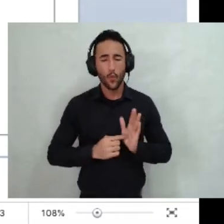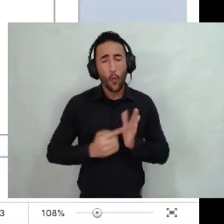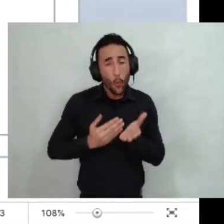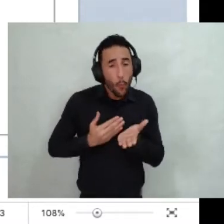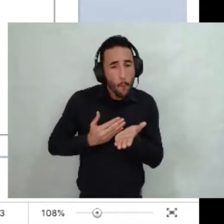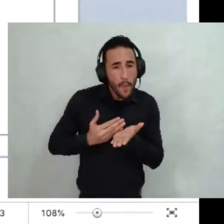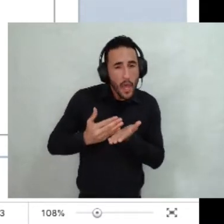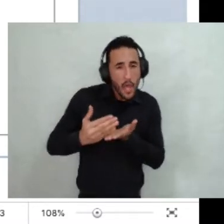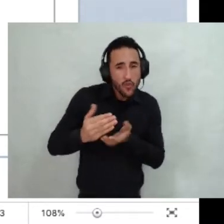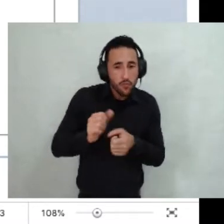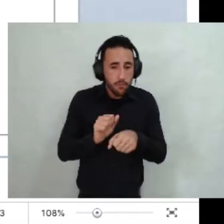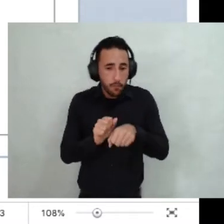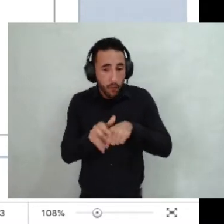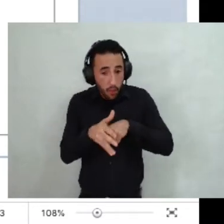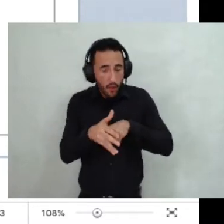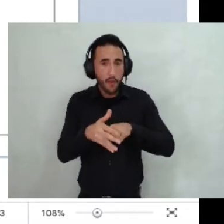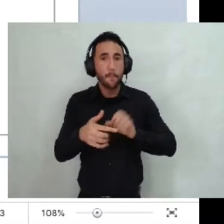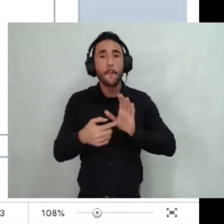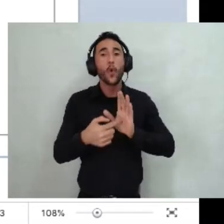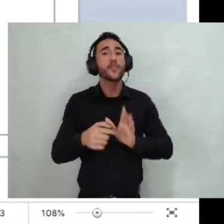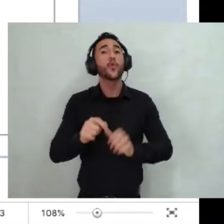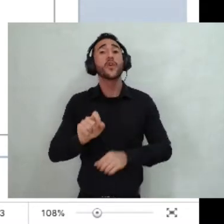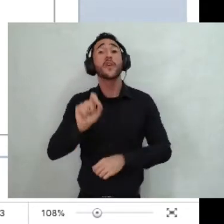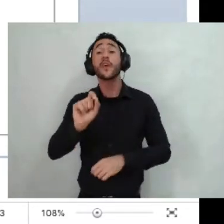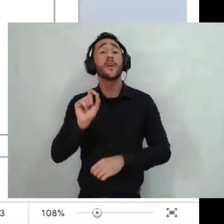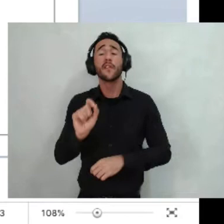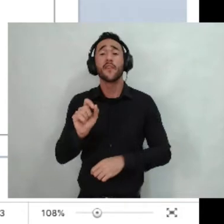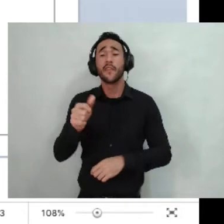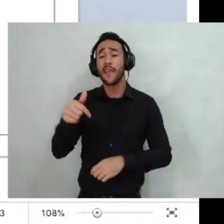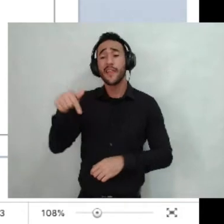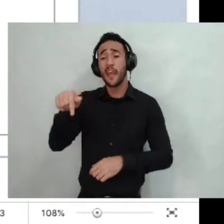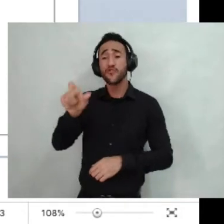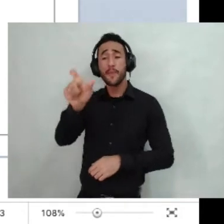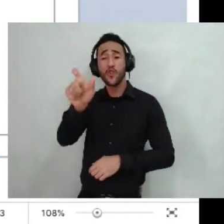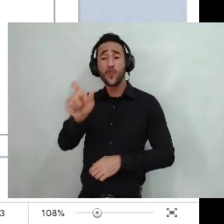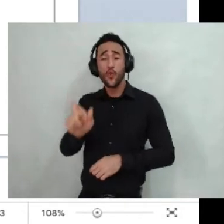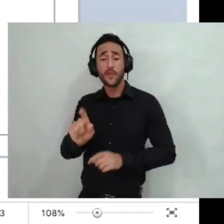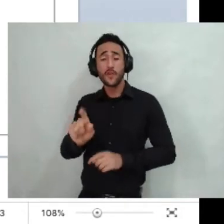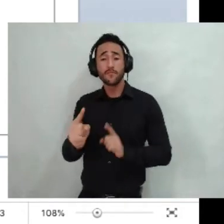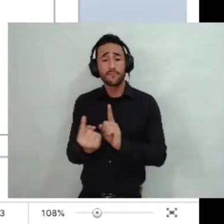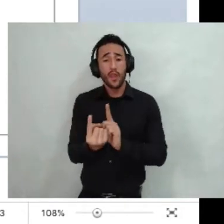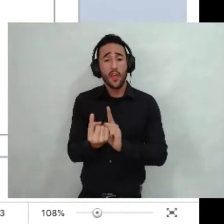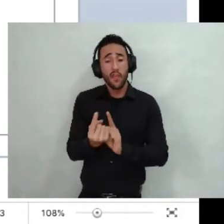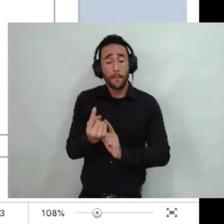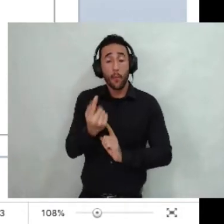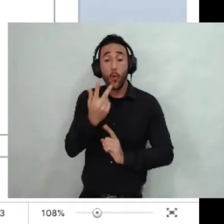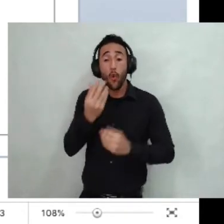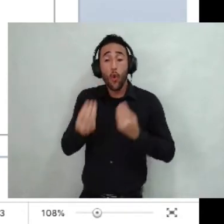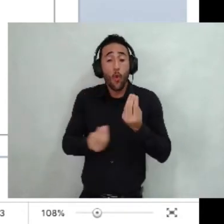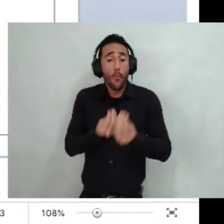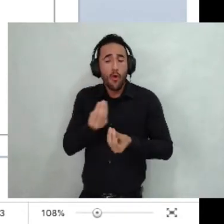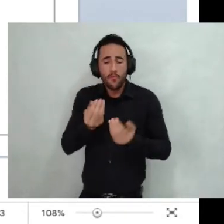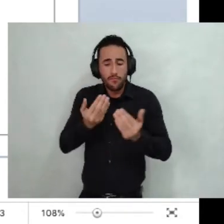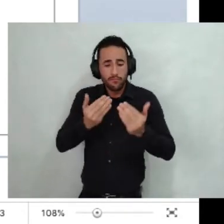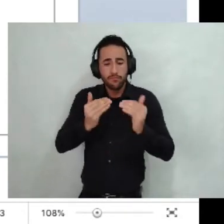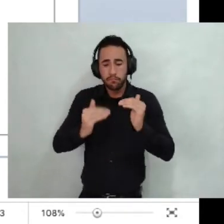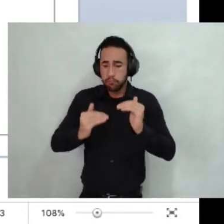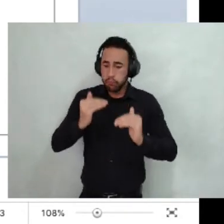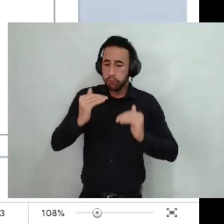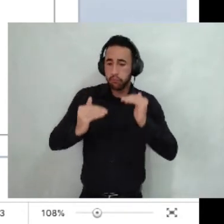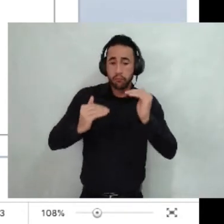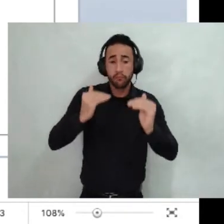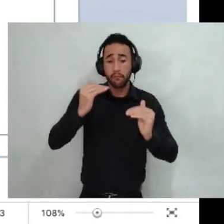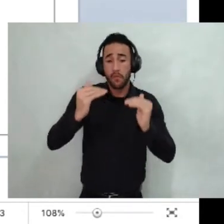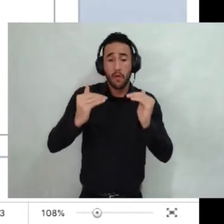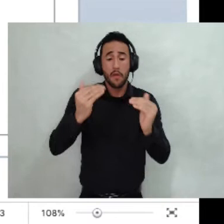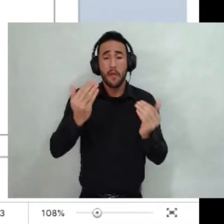mostrando 17 pacientes e a evolução de cada um deles, e vejam que às vezes algum paciente, como por exemplo esse do